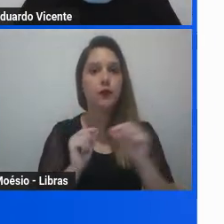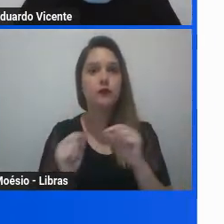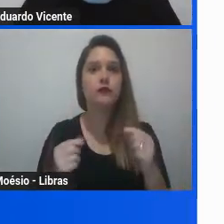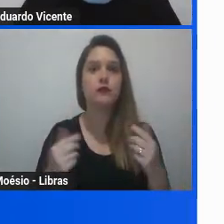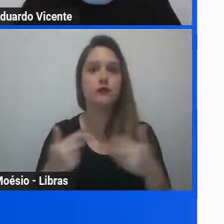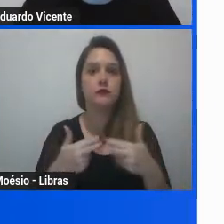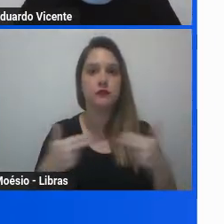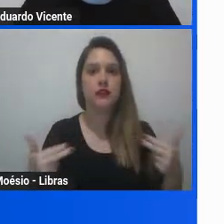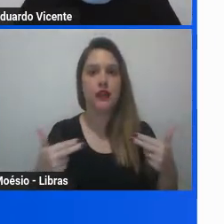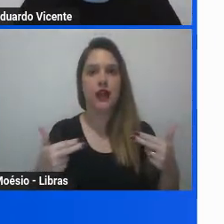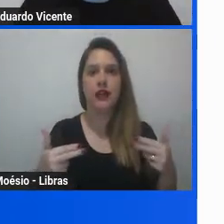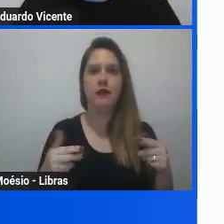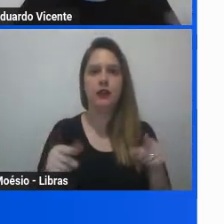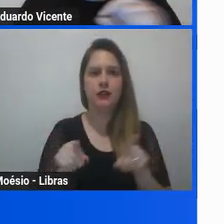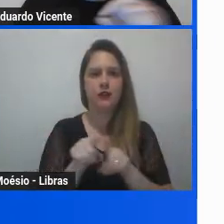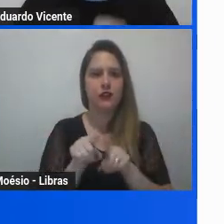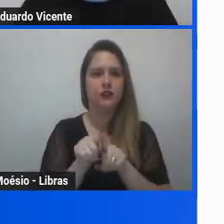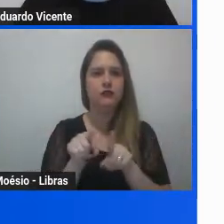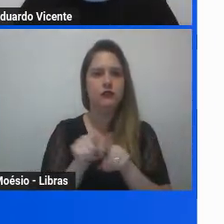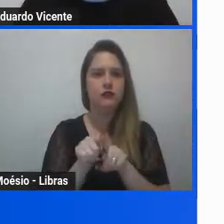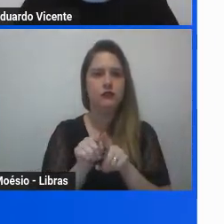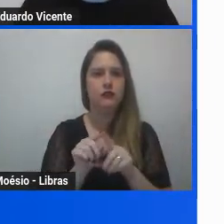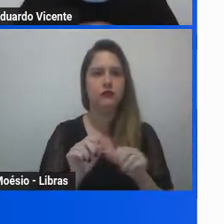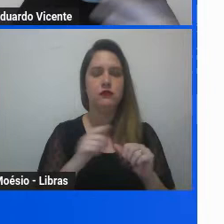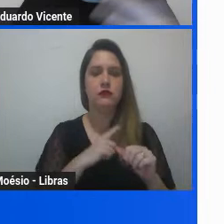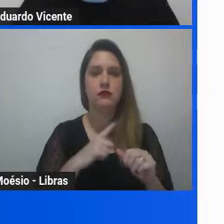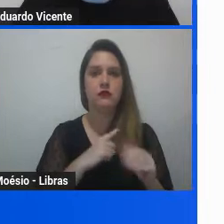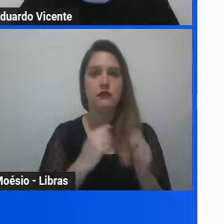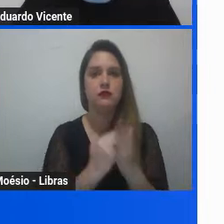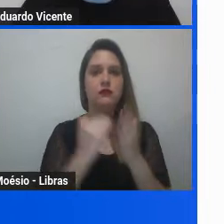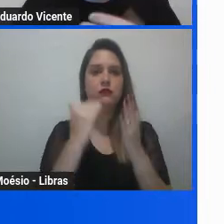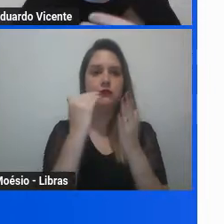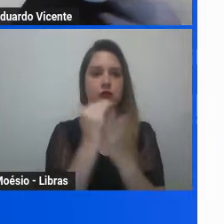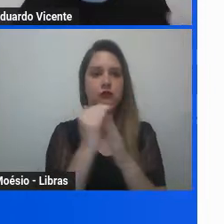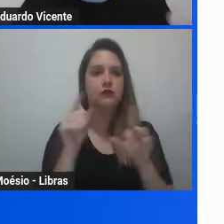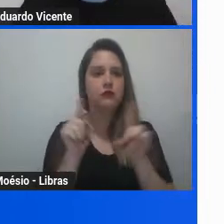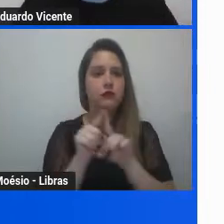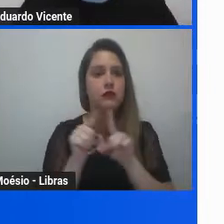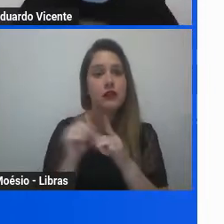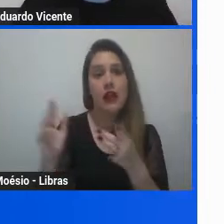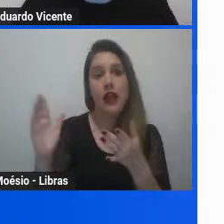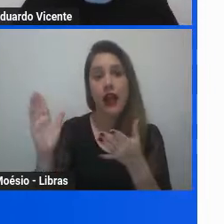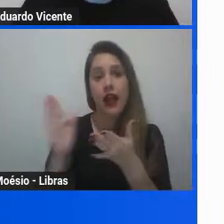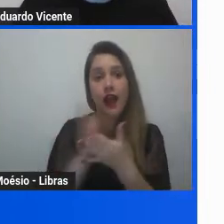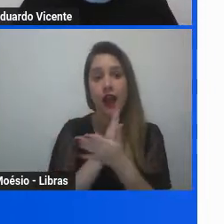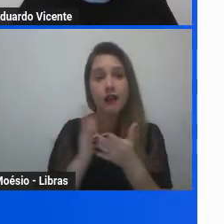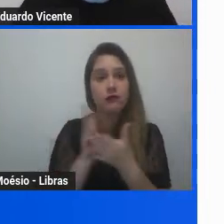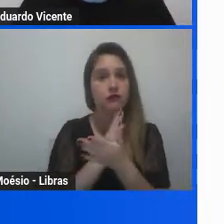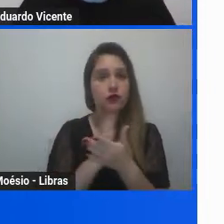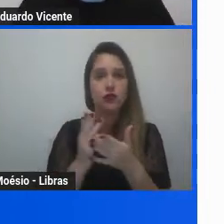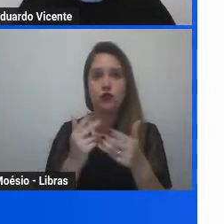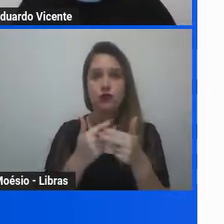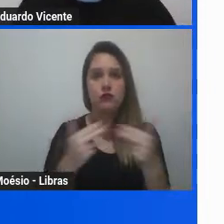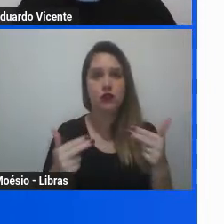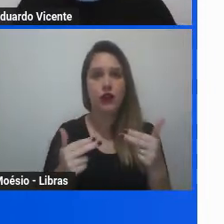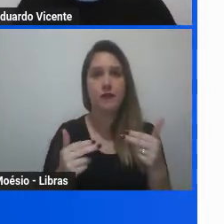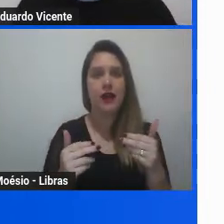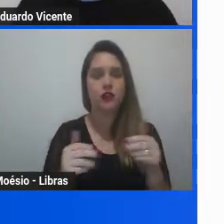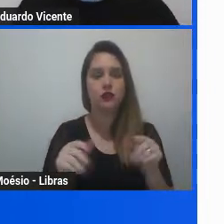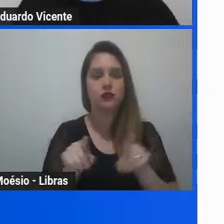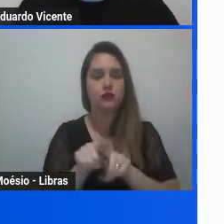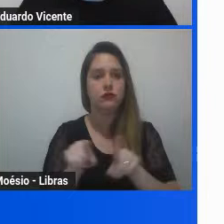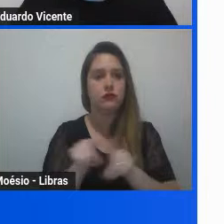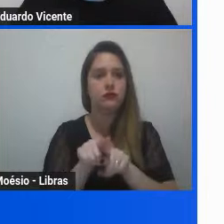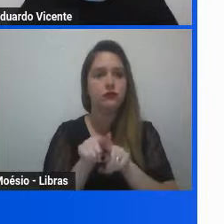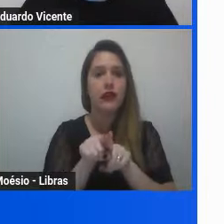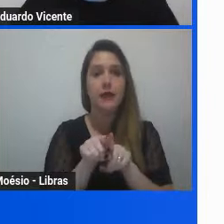agrade. É importante você identificar quais são os gatilhos. Será que é barulho? Será que é rojão? Será que são as crianças durante